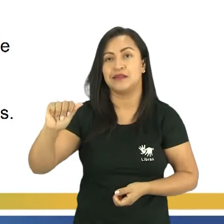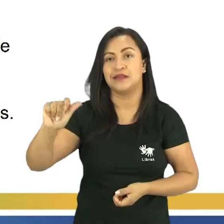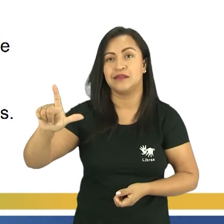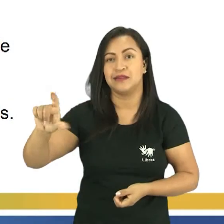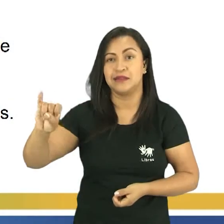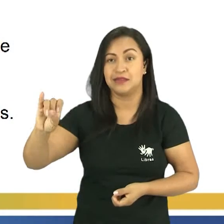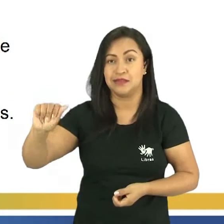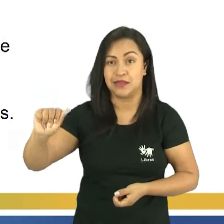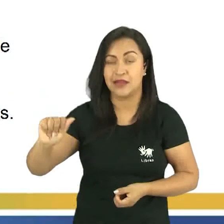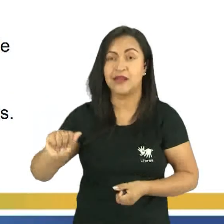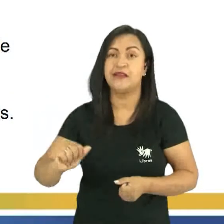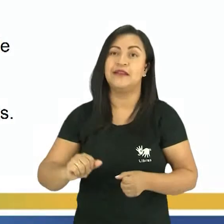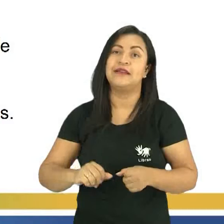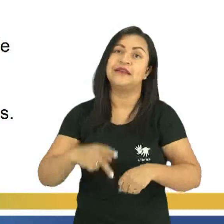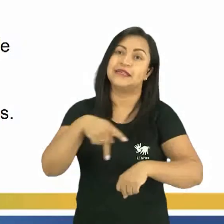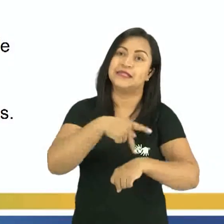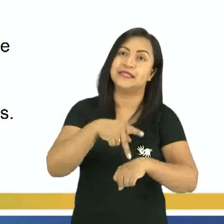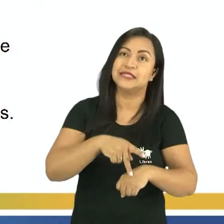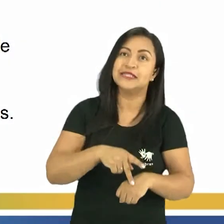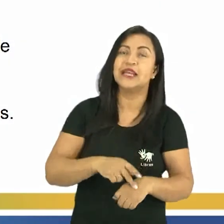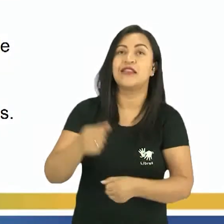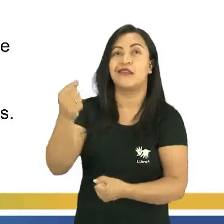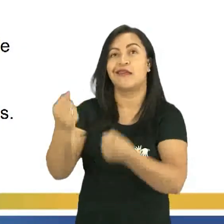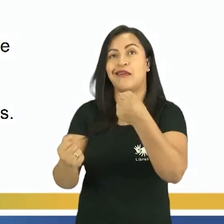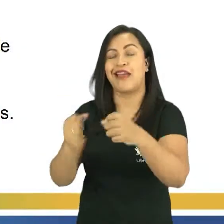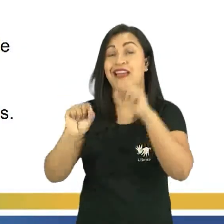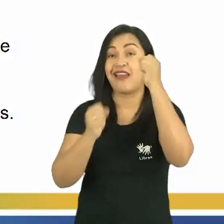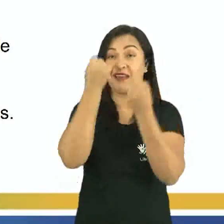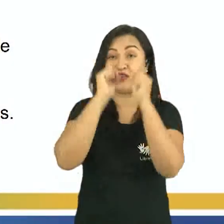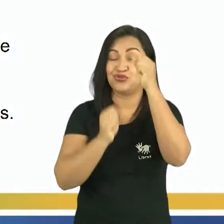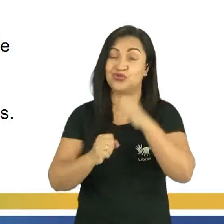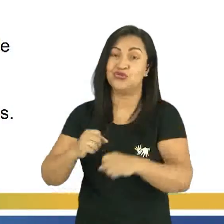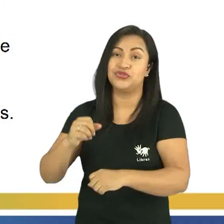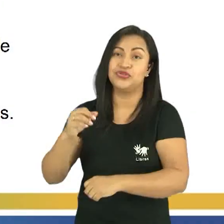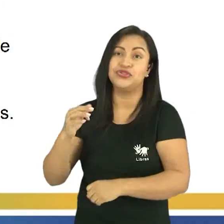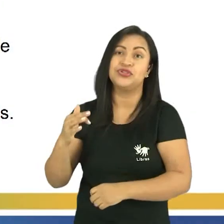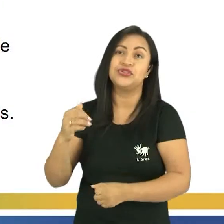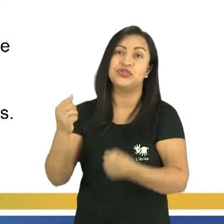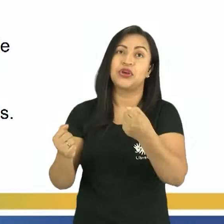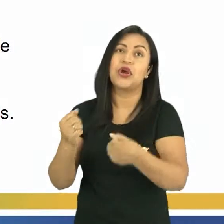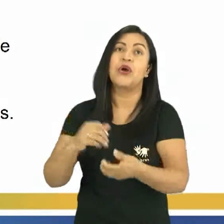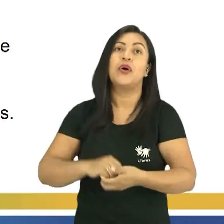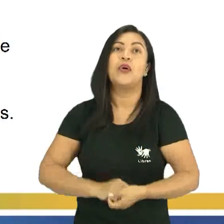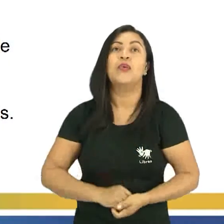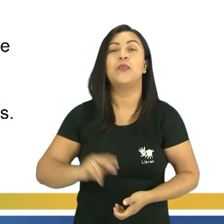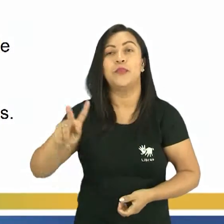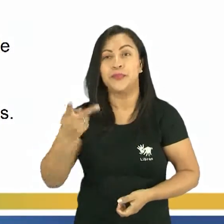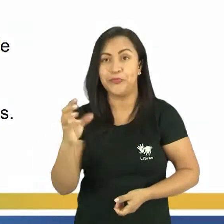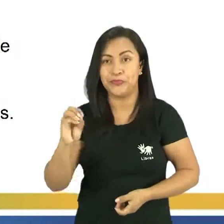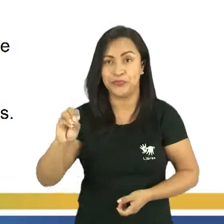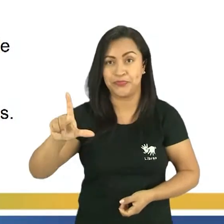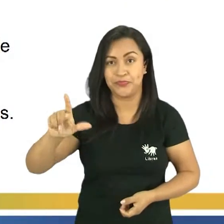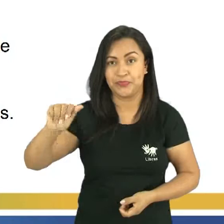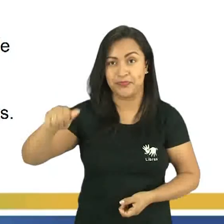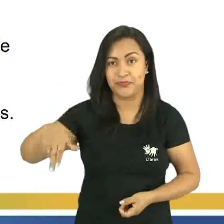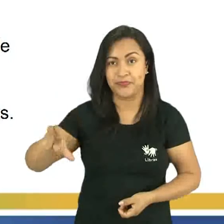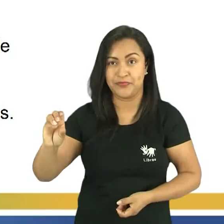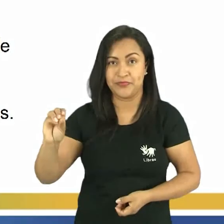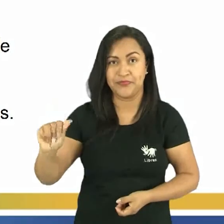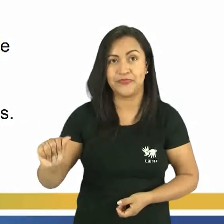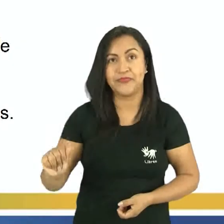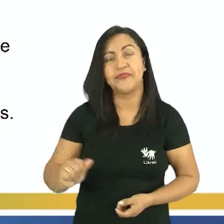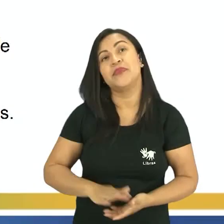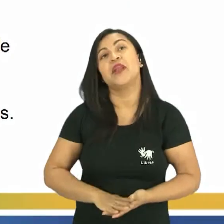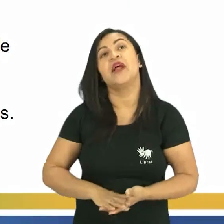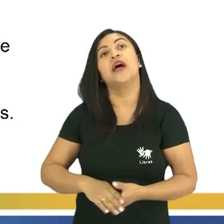se encontra a sede da Fiat, tá? A região do Rio Po é o mais dinâmico e principal centro urbano. No